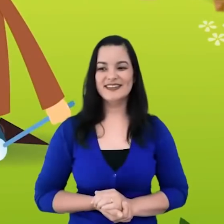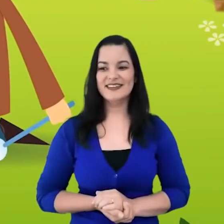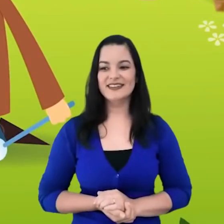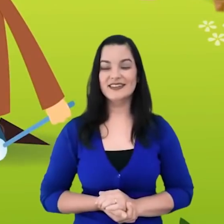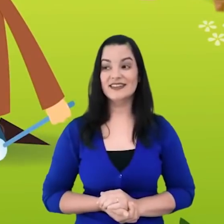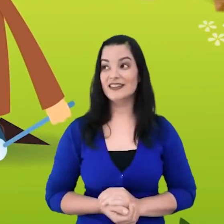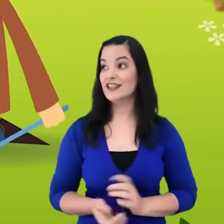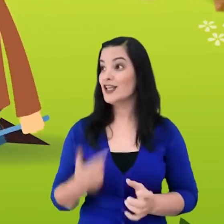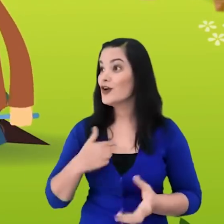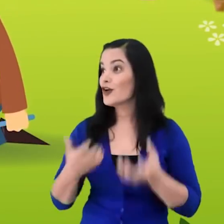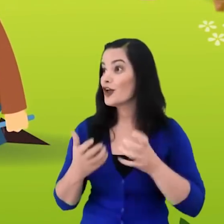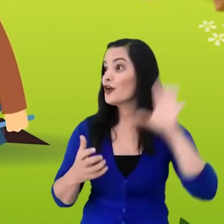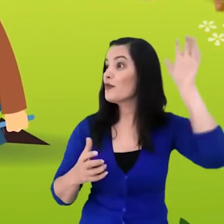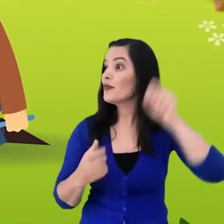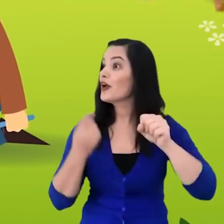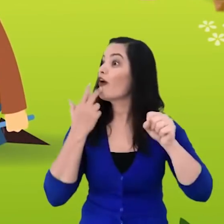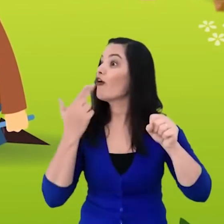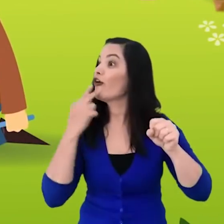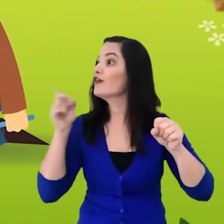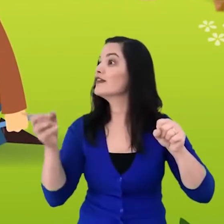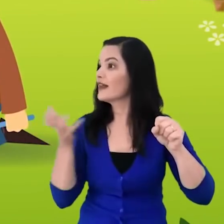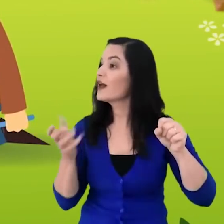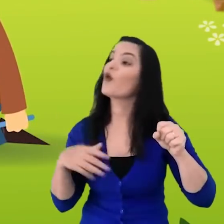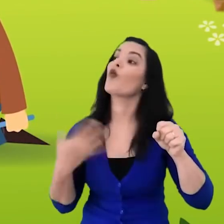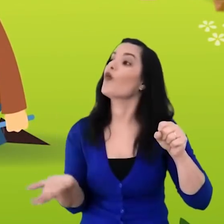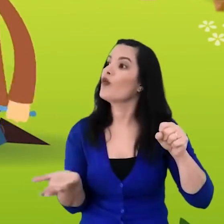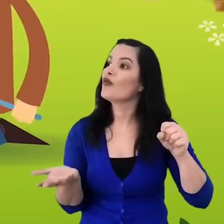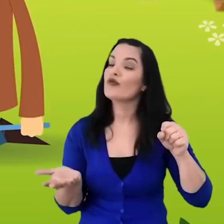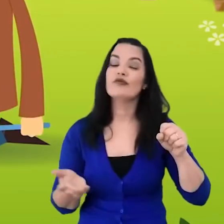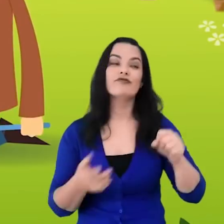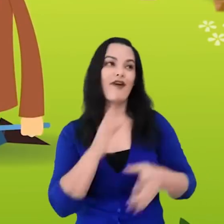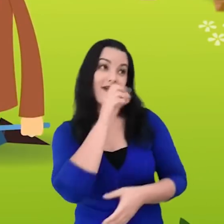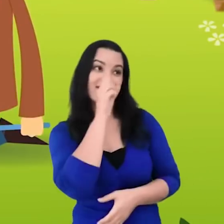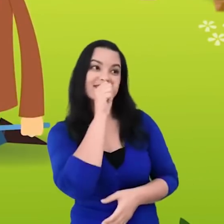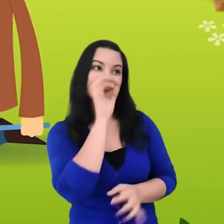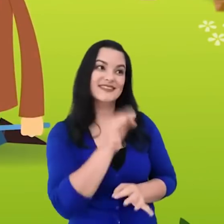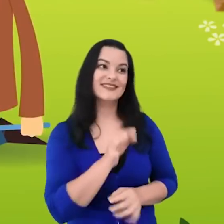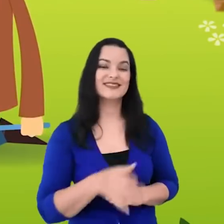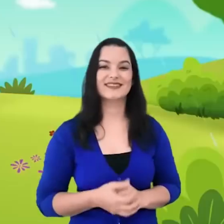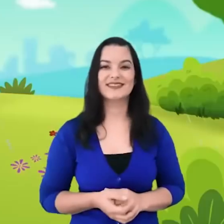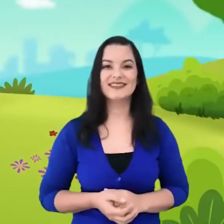Vou pegar uma cor pra você. Que cor você quer? Laranja.